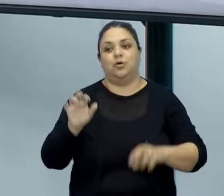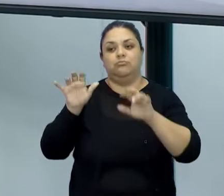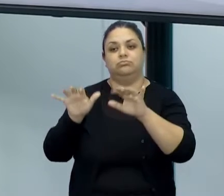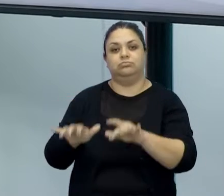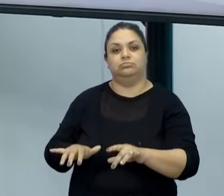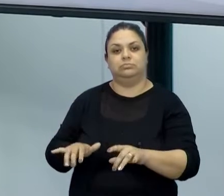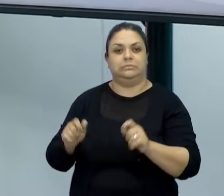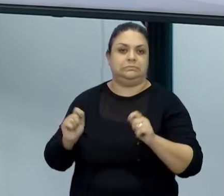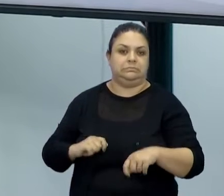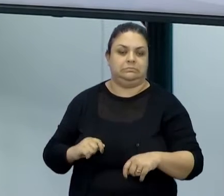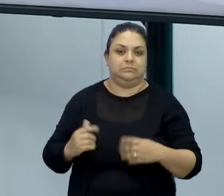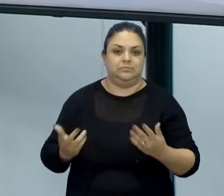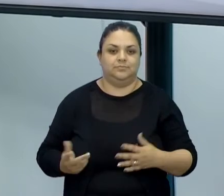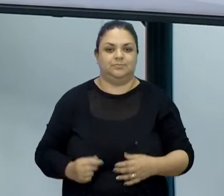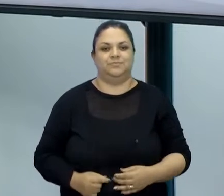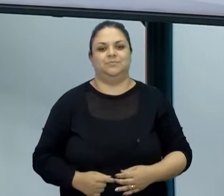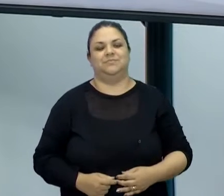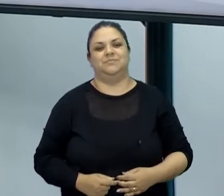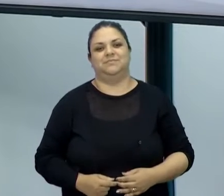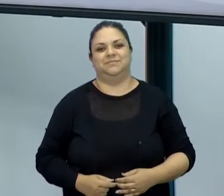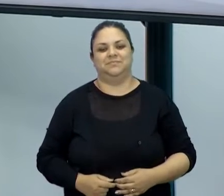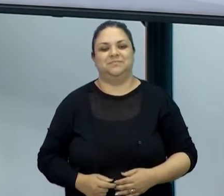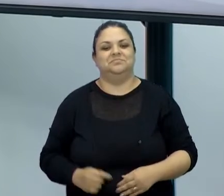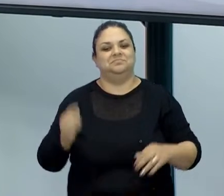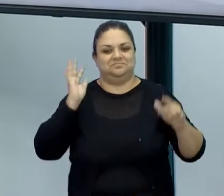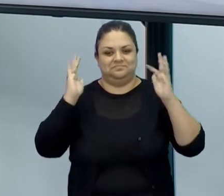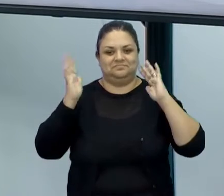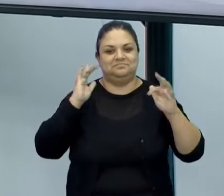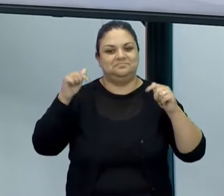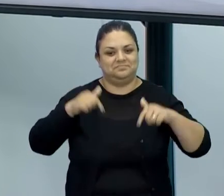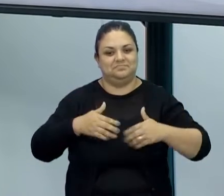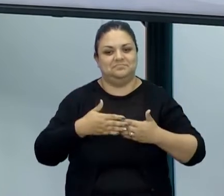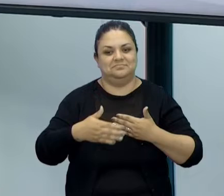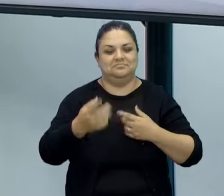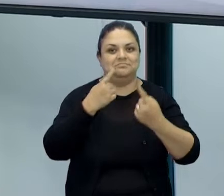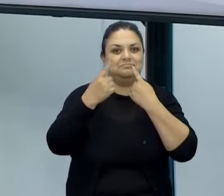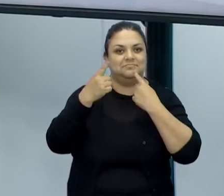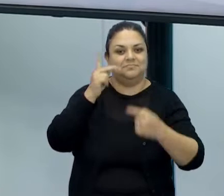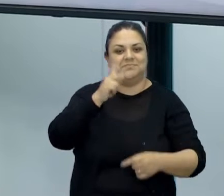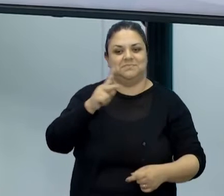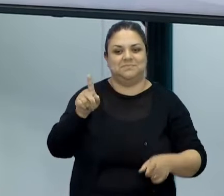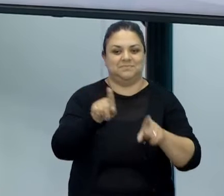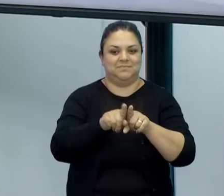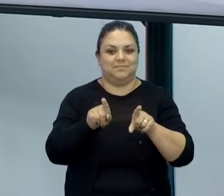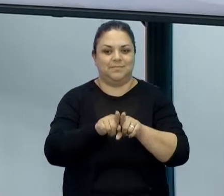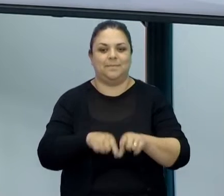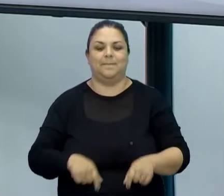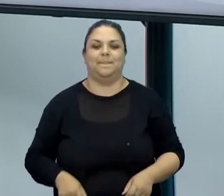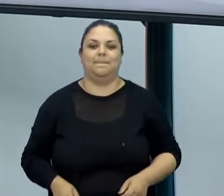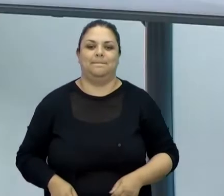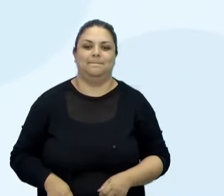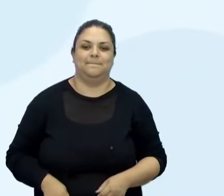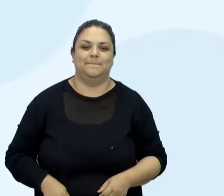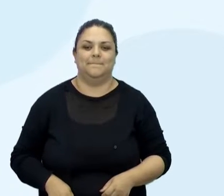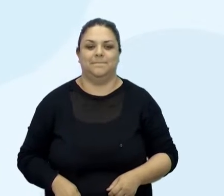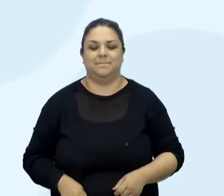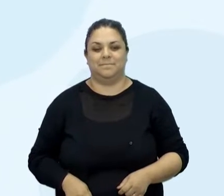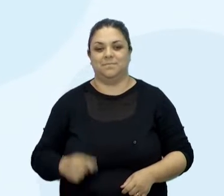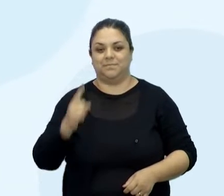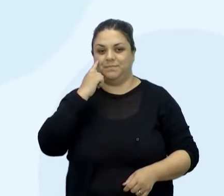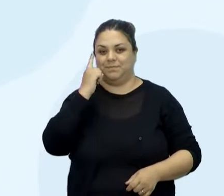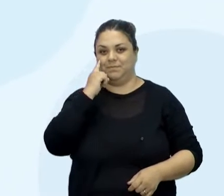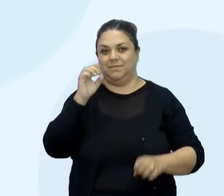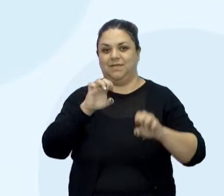mesmo? É uma questão assim a ser discutida aí com vocês aí, seus professores também, tá? De olho na tela, lembrando aí os